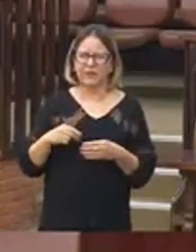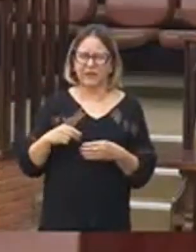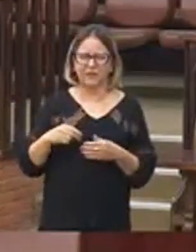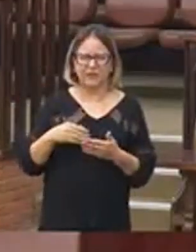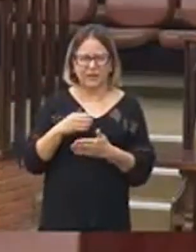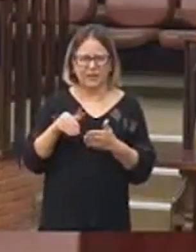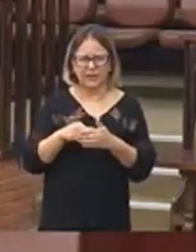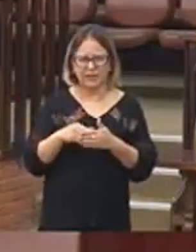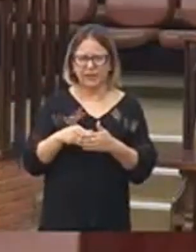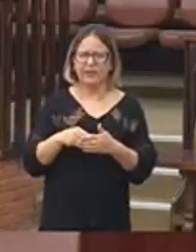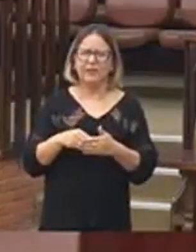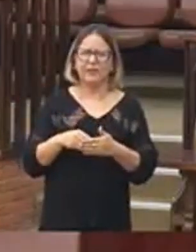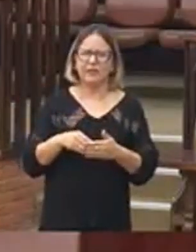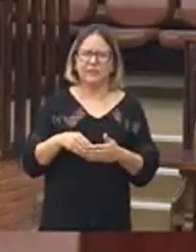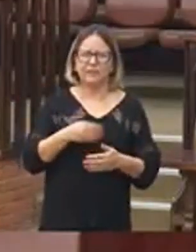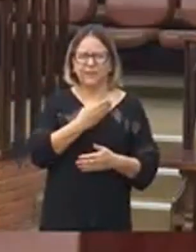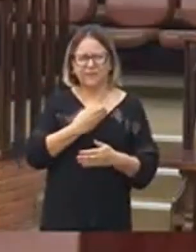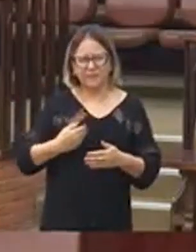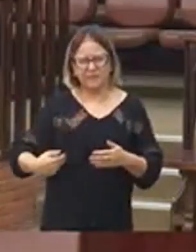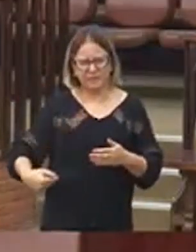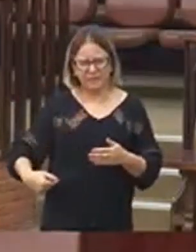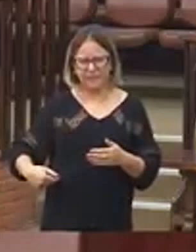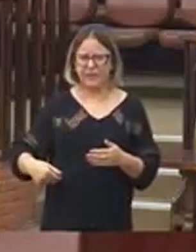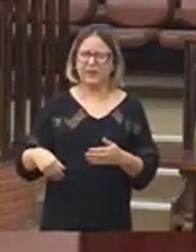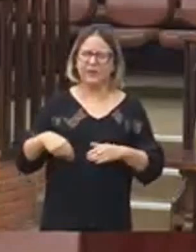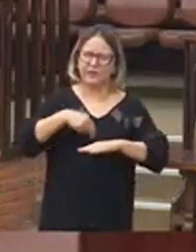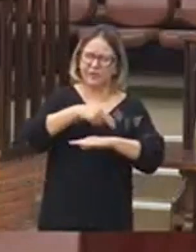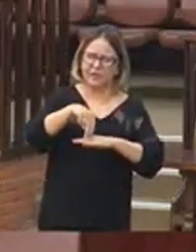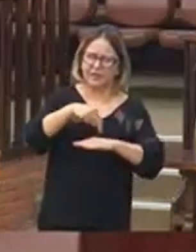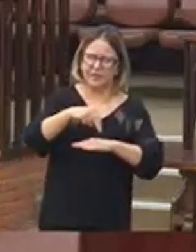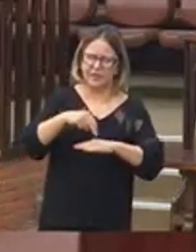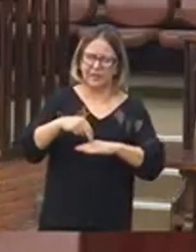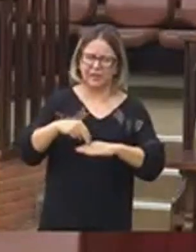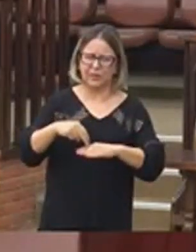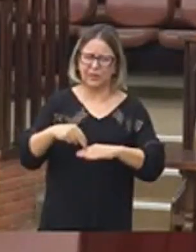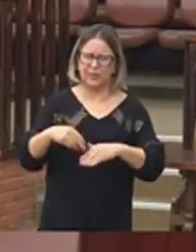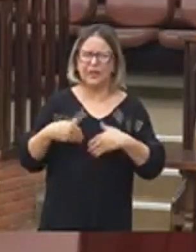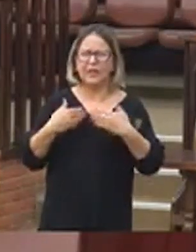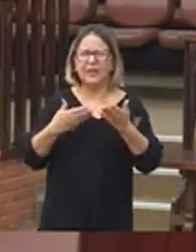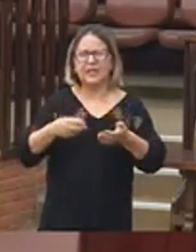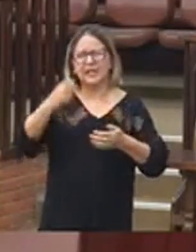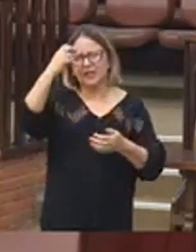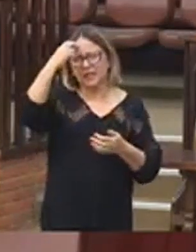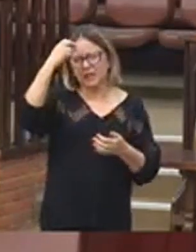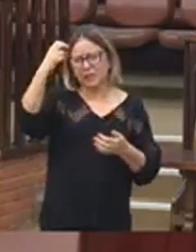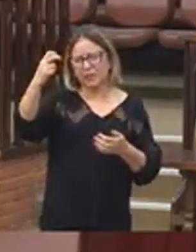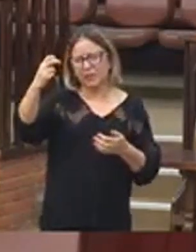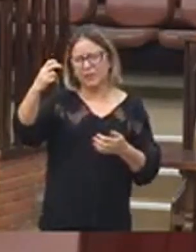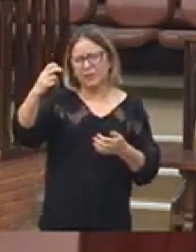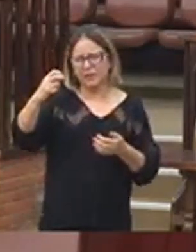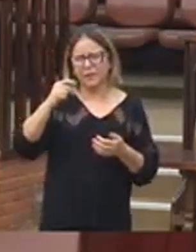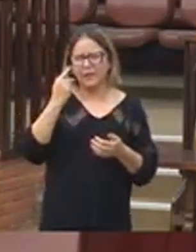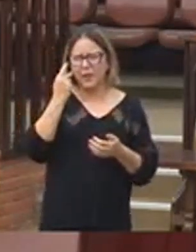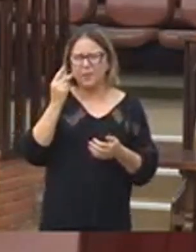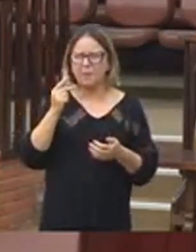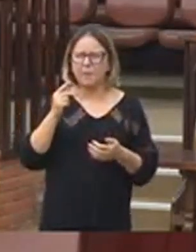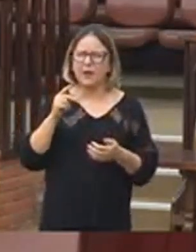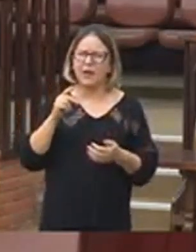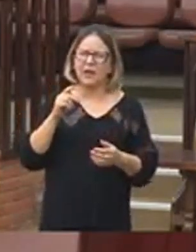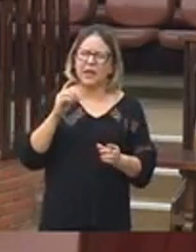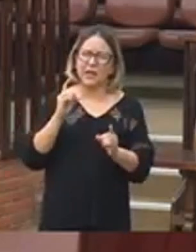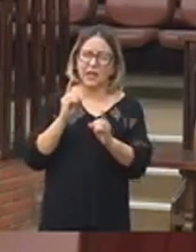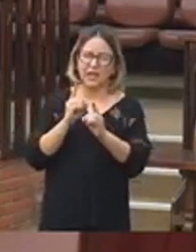para que eles tenham sabedoria e que possam ter soluções